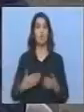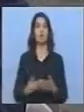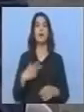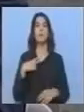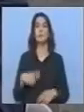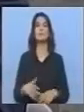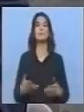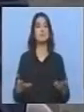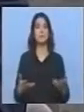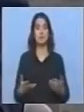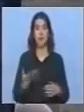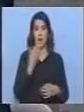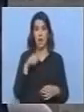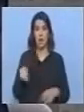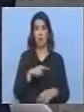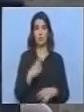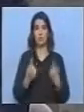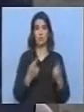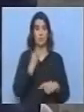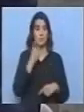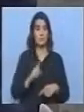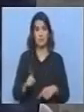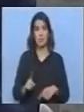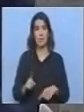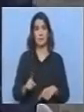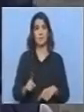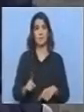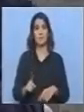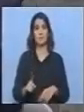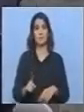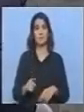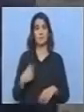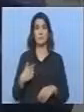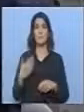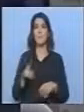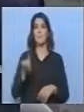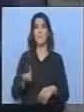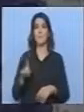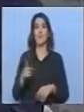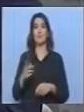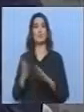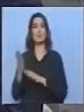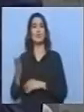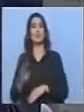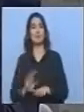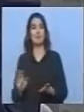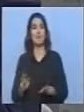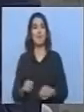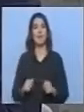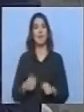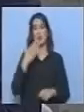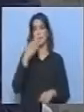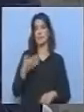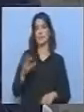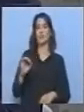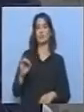que os estudantes, às vezes, nem percebem que as que entram logo em primeira escolha, enfim, com 17 ou 18 anos,